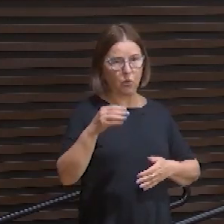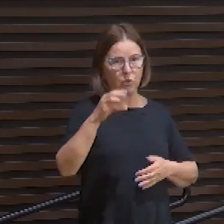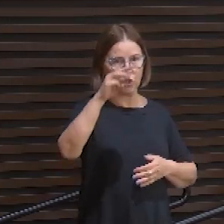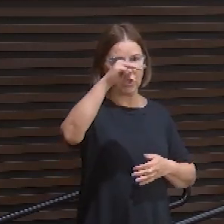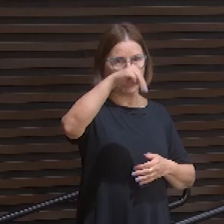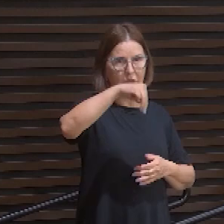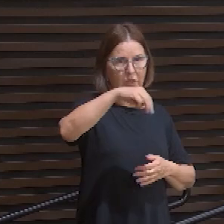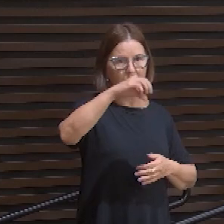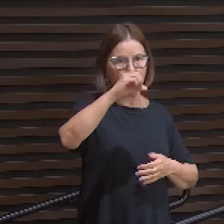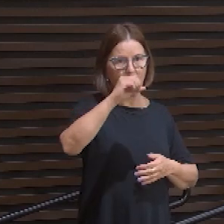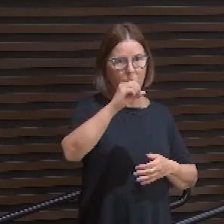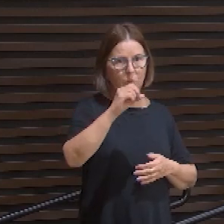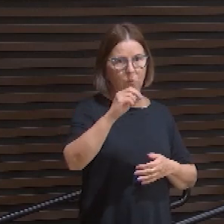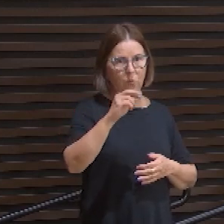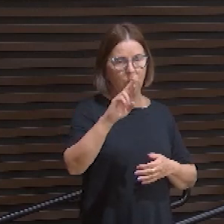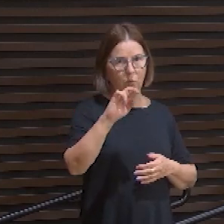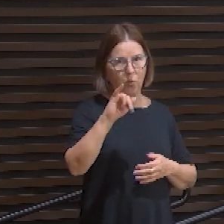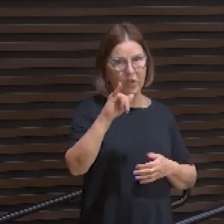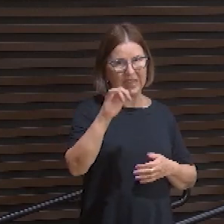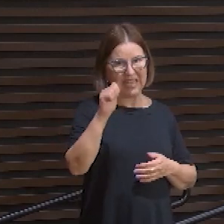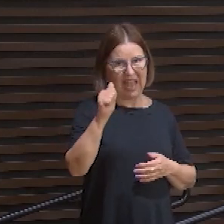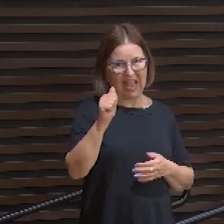Exatamente do mesmo monte.